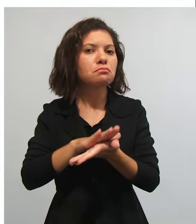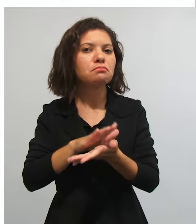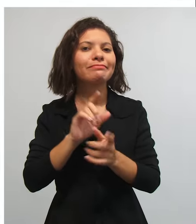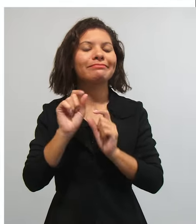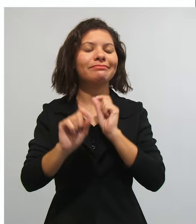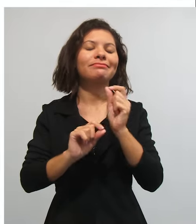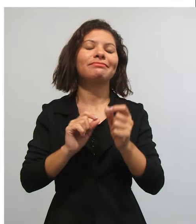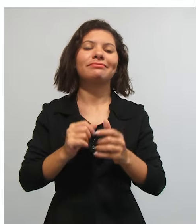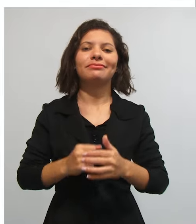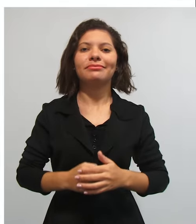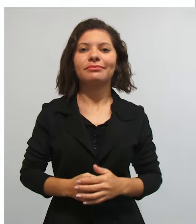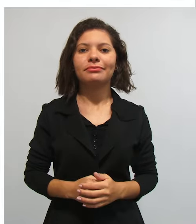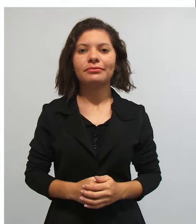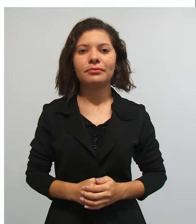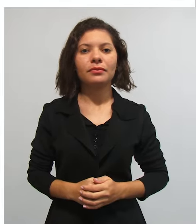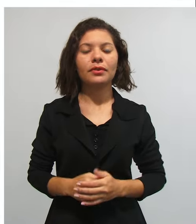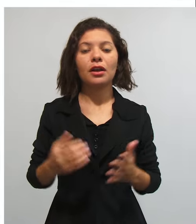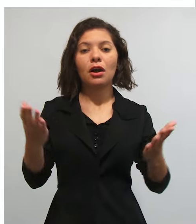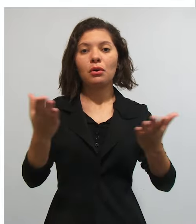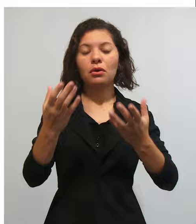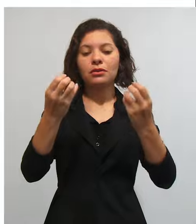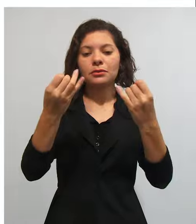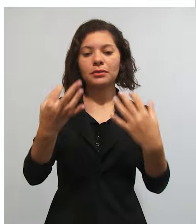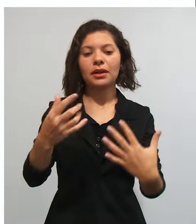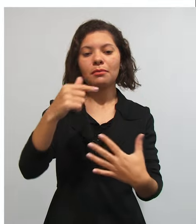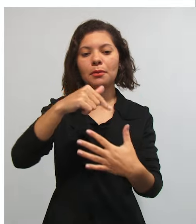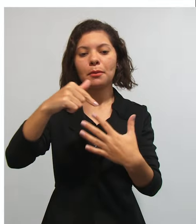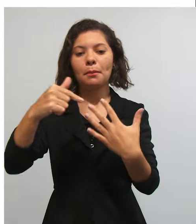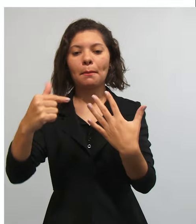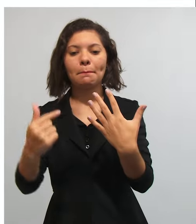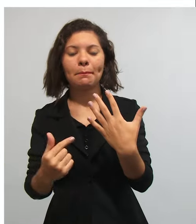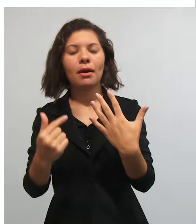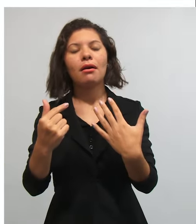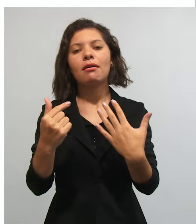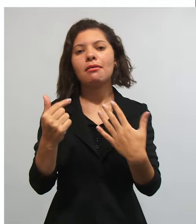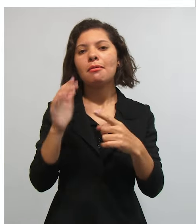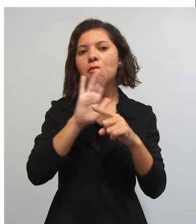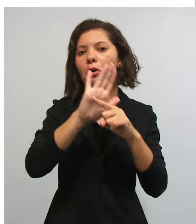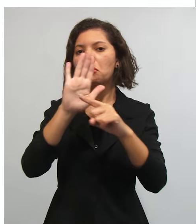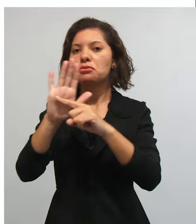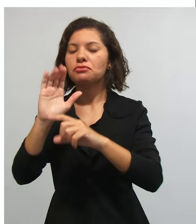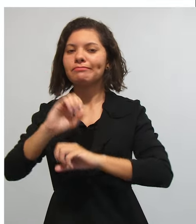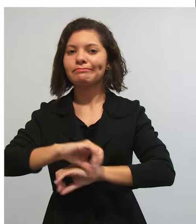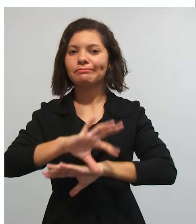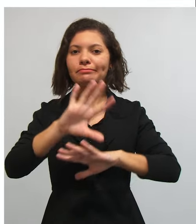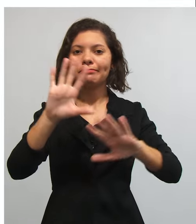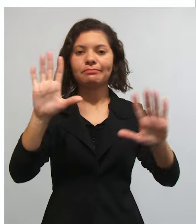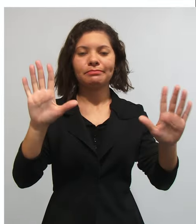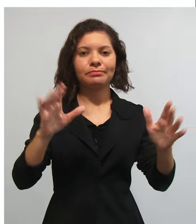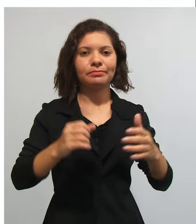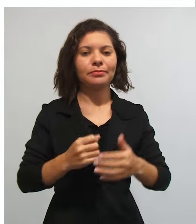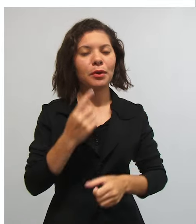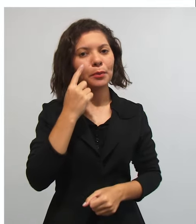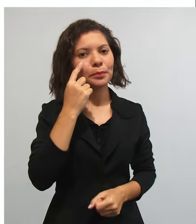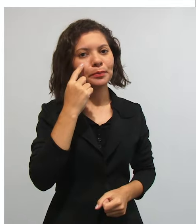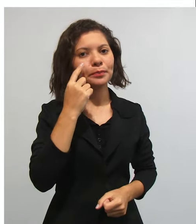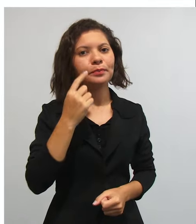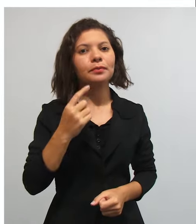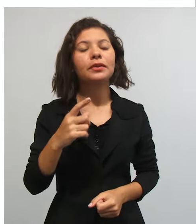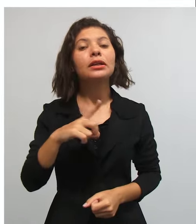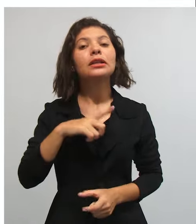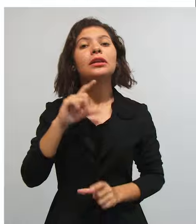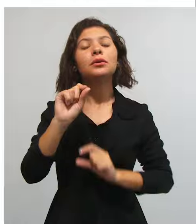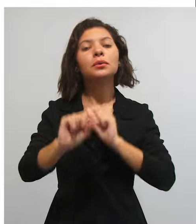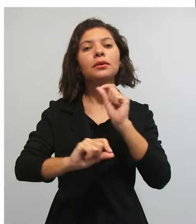aqui a classificação da receita por natureza para facilitar a compreensão de vocês. Então, bora lá. Então, a gente tem aqui